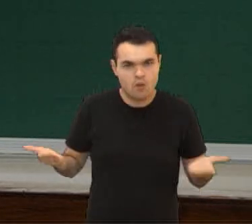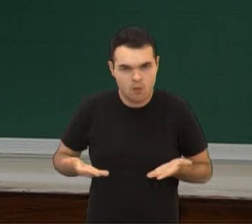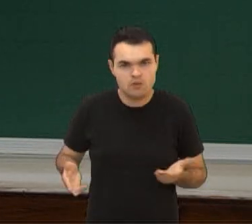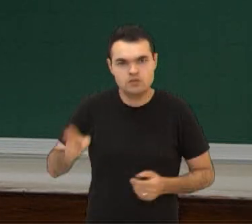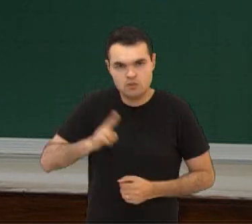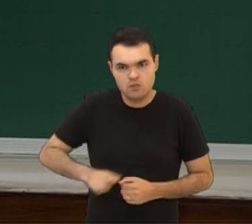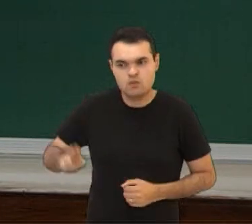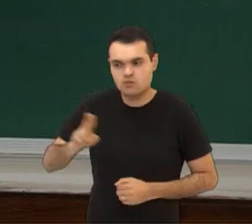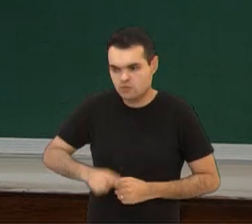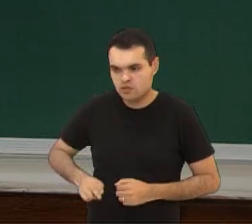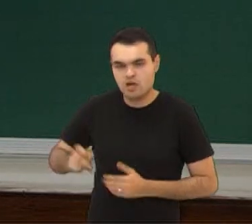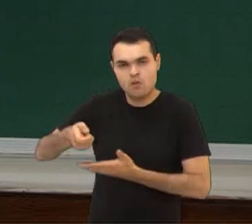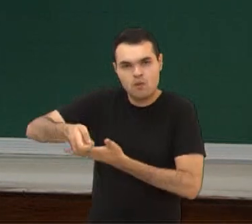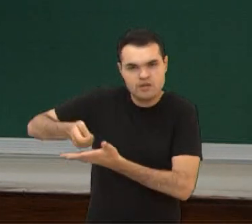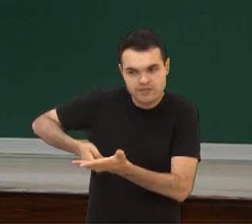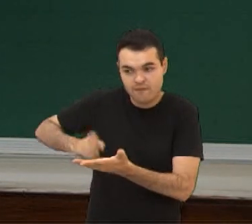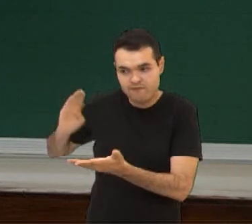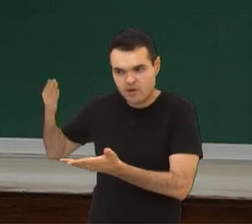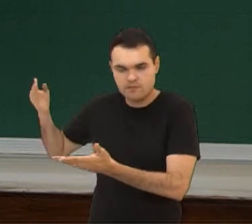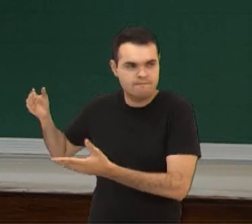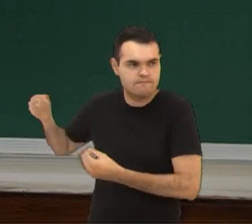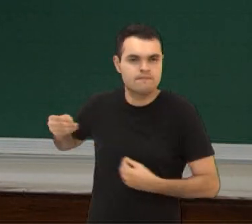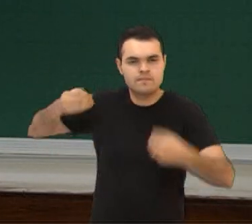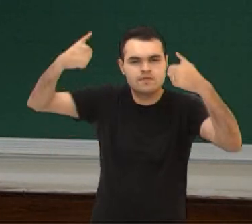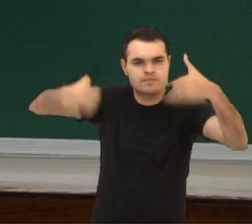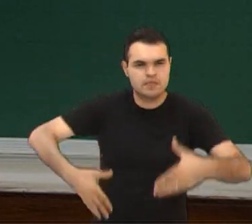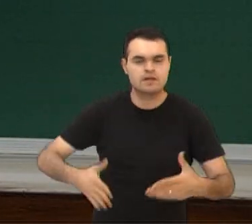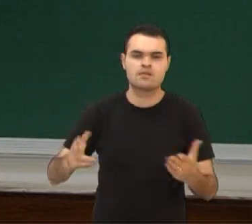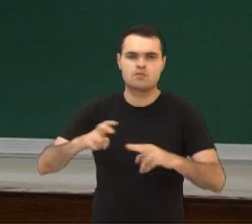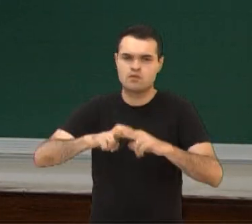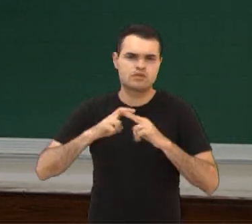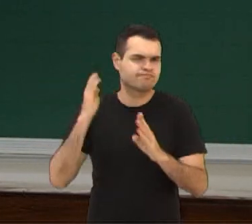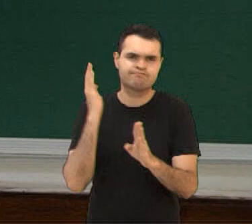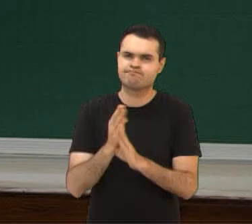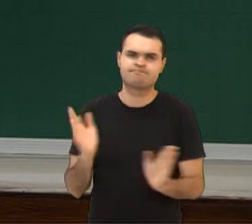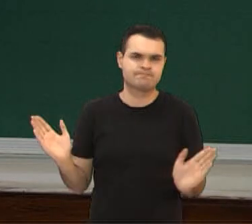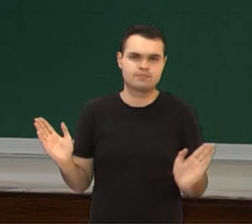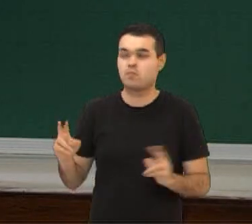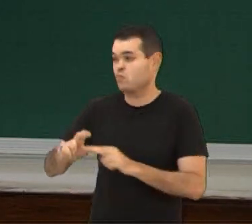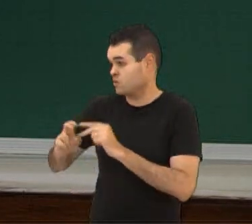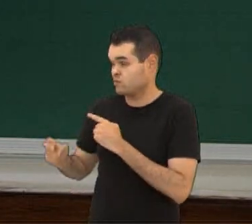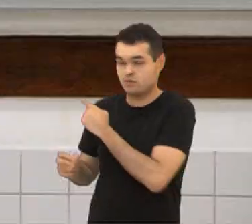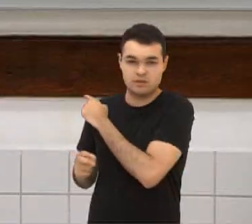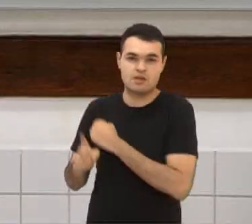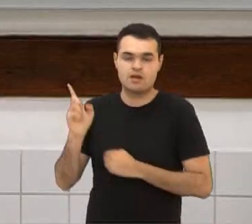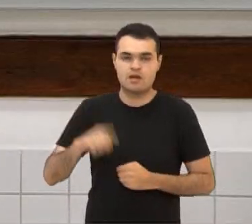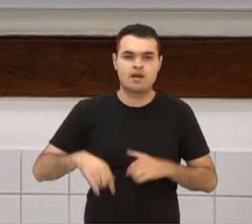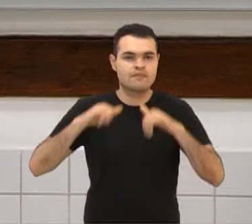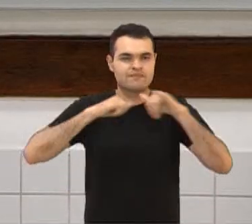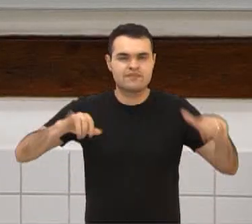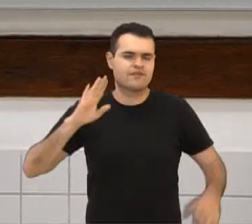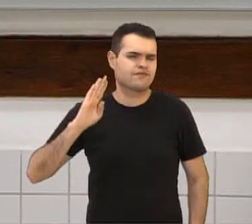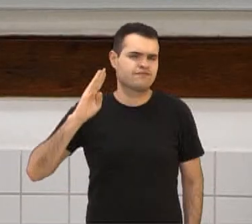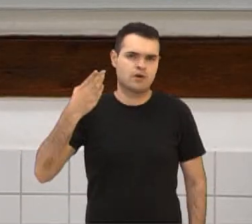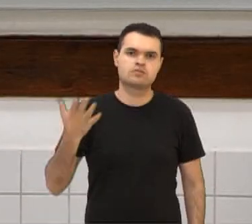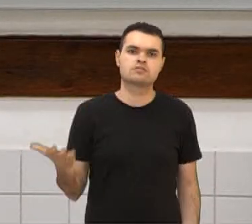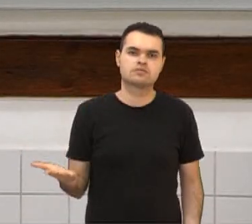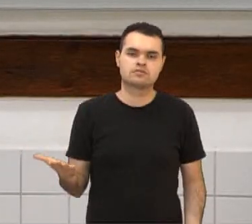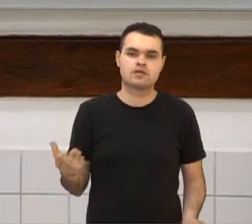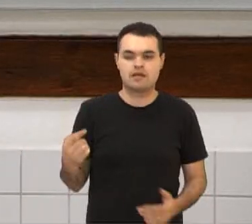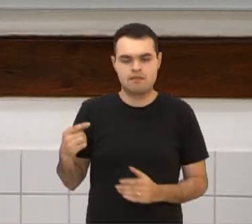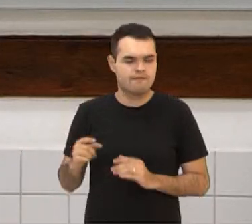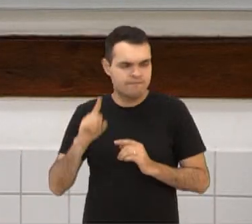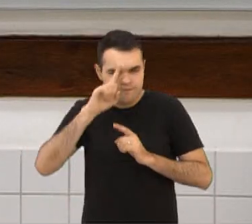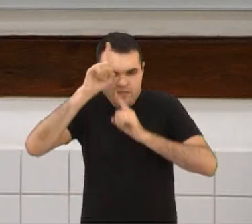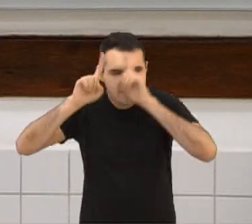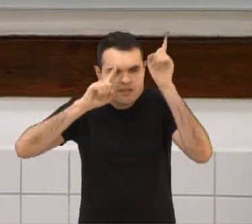artigo falso para justificar o movimento anti-vacina. Então, esse aqui, na verdade, foi a nossa fake news do século. Né? ele inventou uma